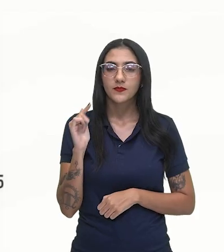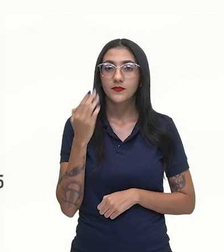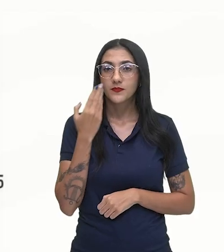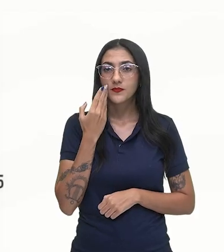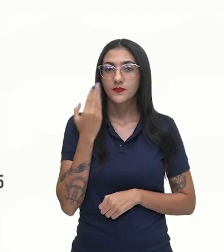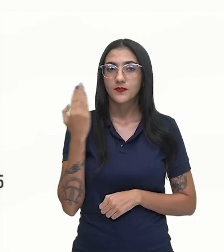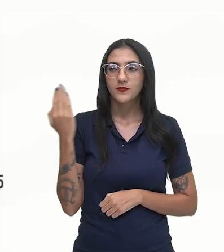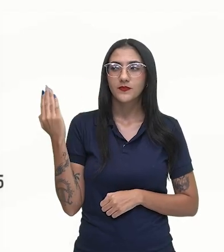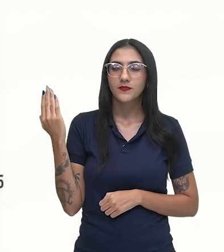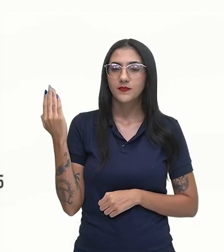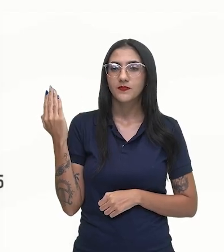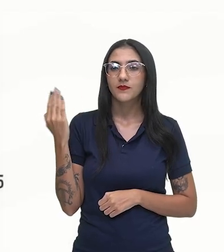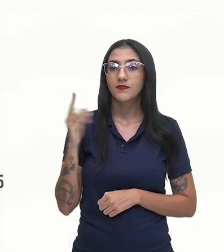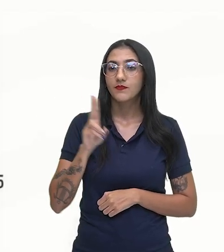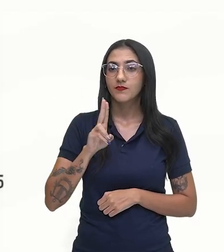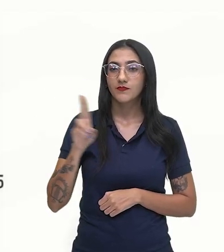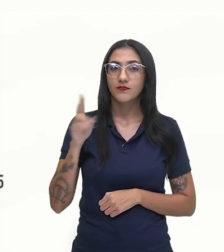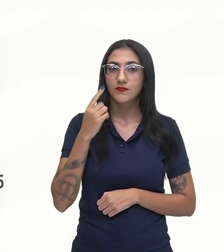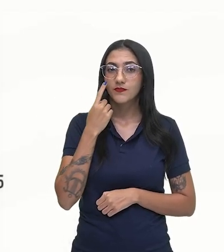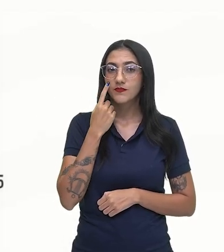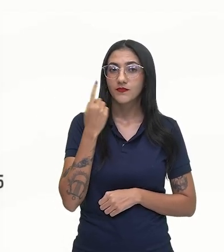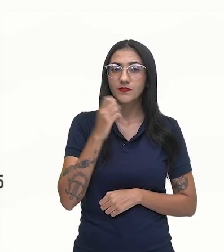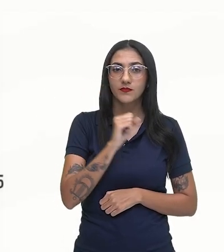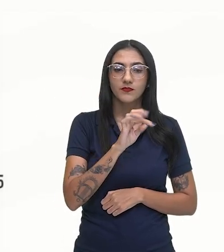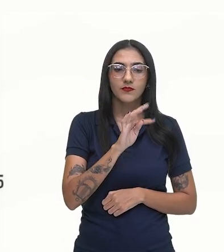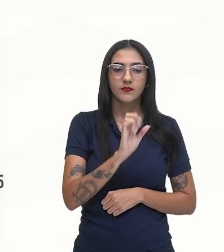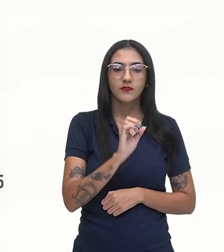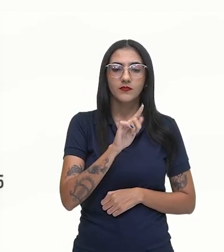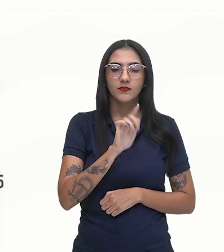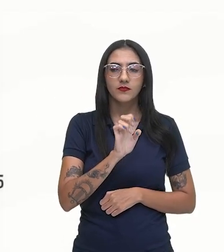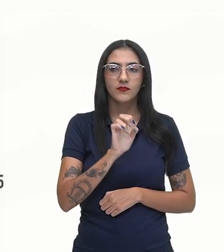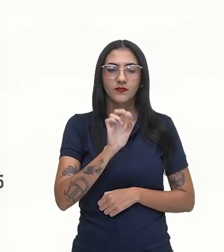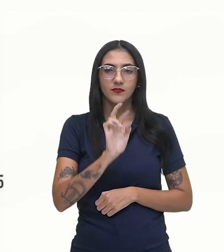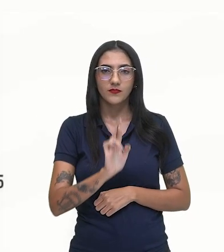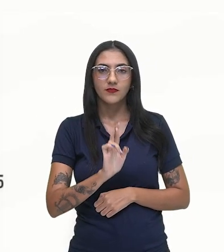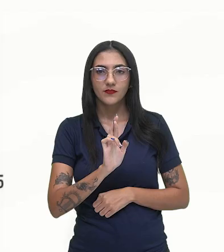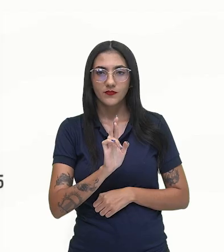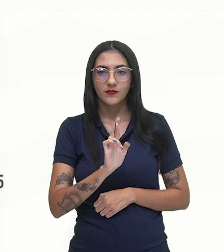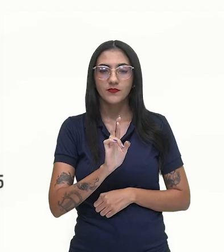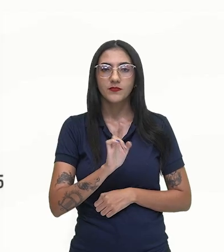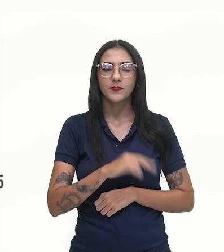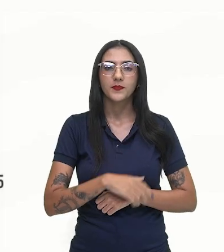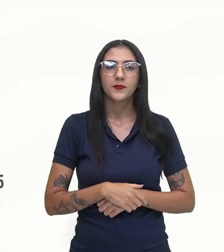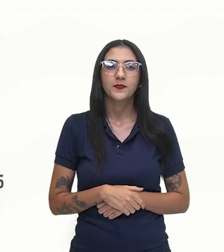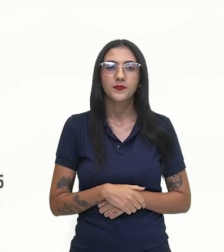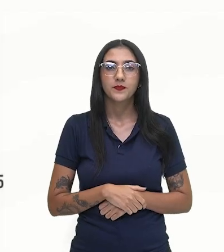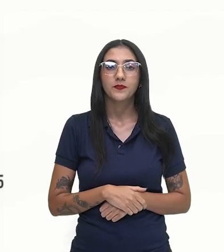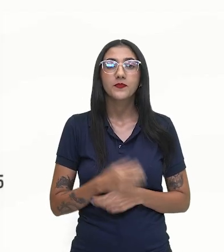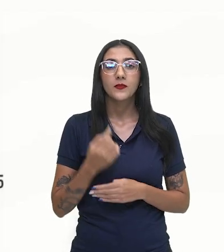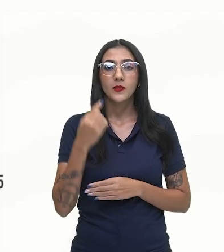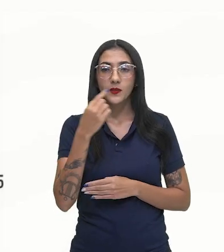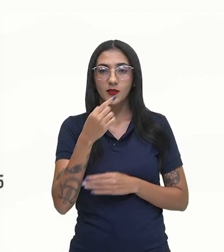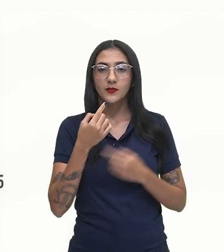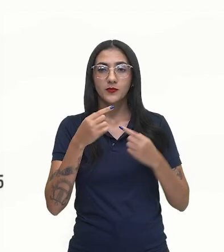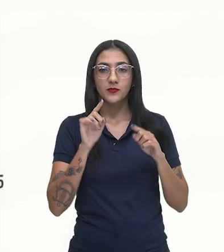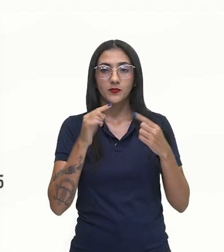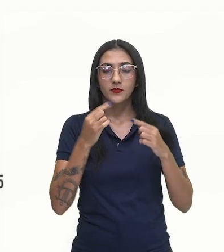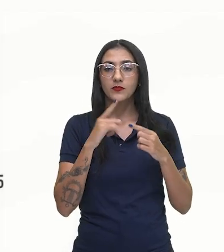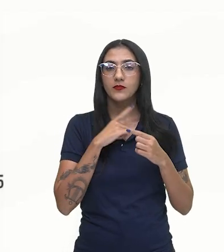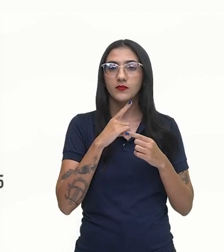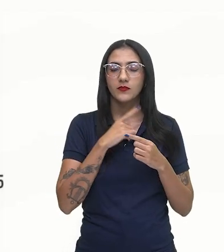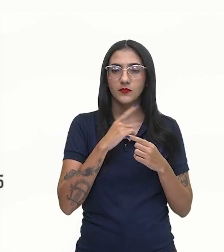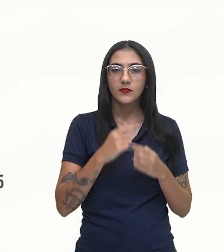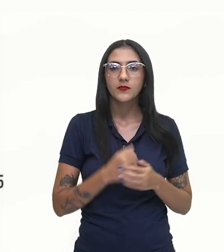O nome da música é Stronger, de Kelly Clarkson. E essa música nós temos aí os